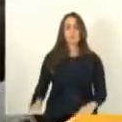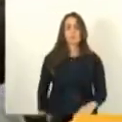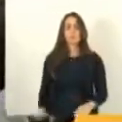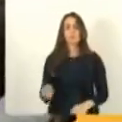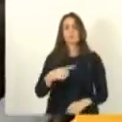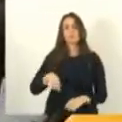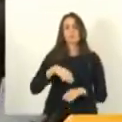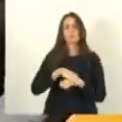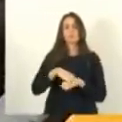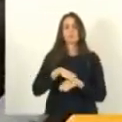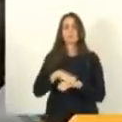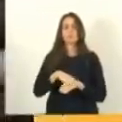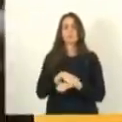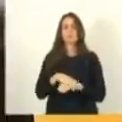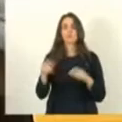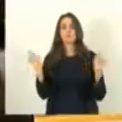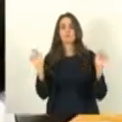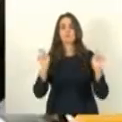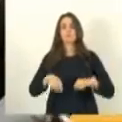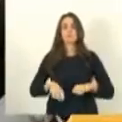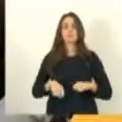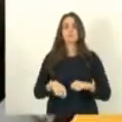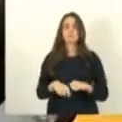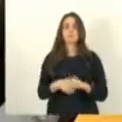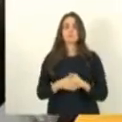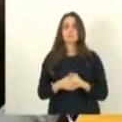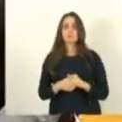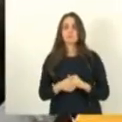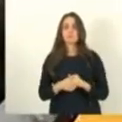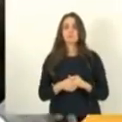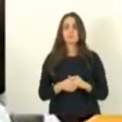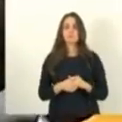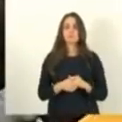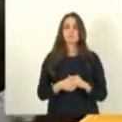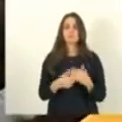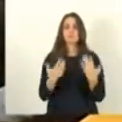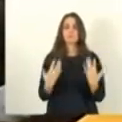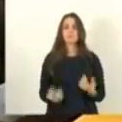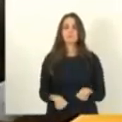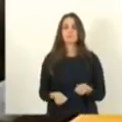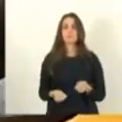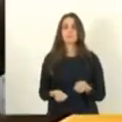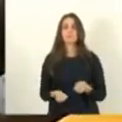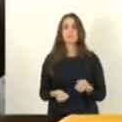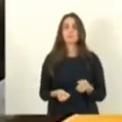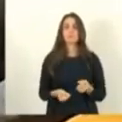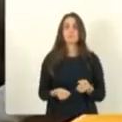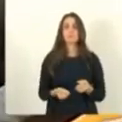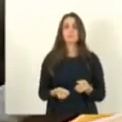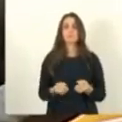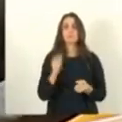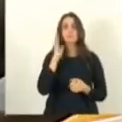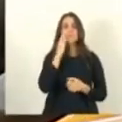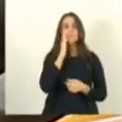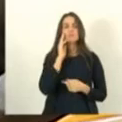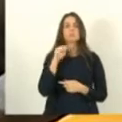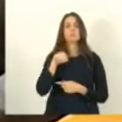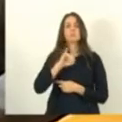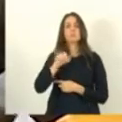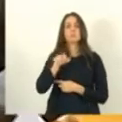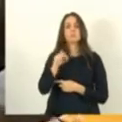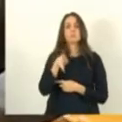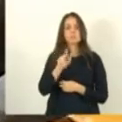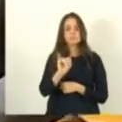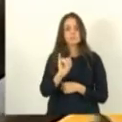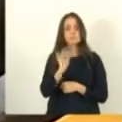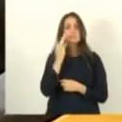conversando sobre a possibilidade de acatar parte, o entendimento do deputado Sérgio Magés, que eu